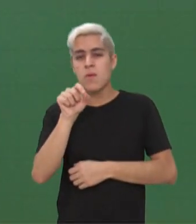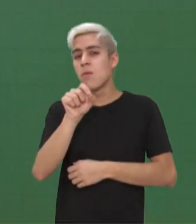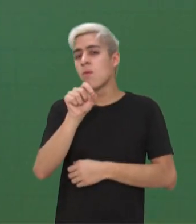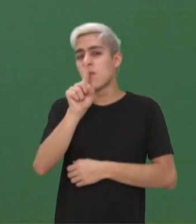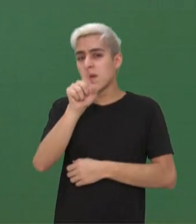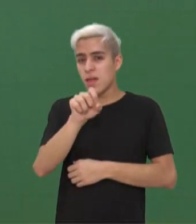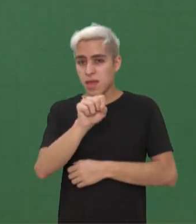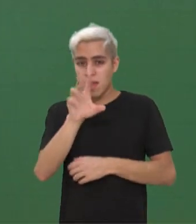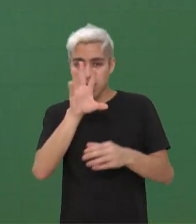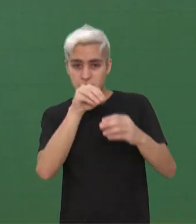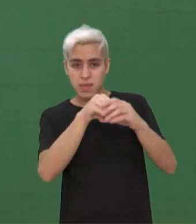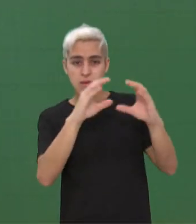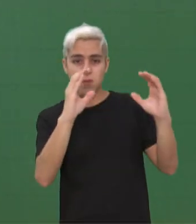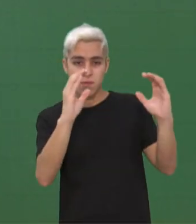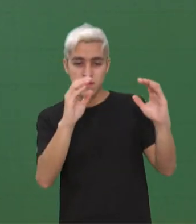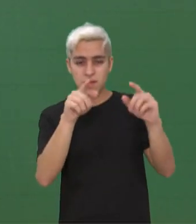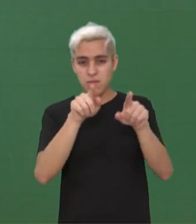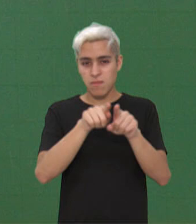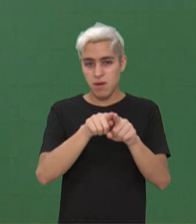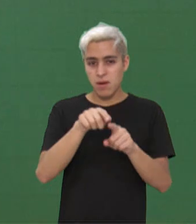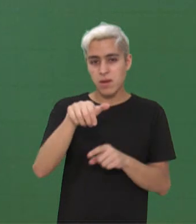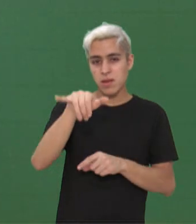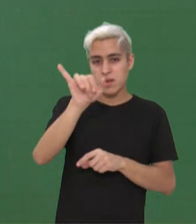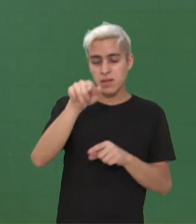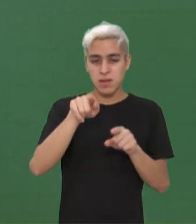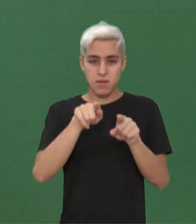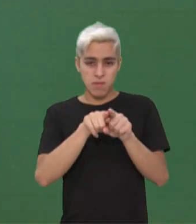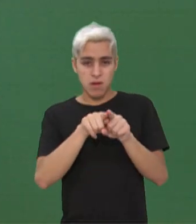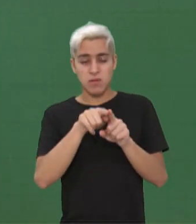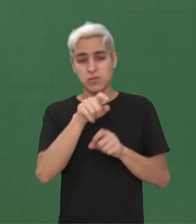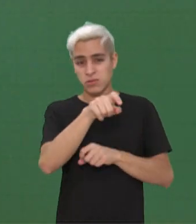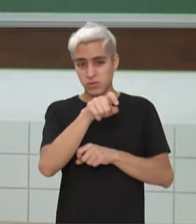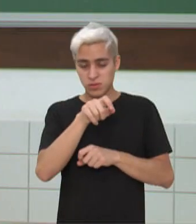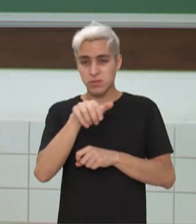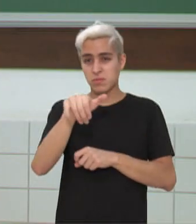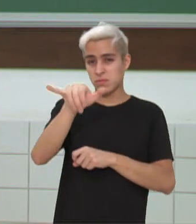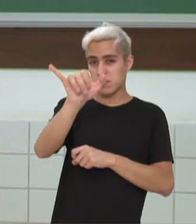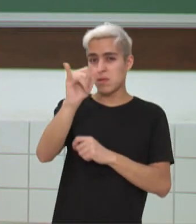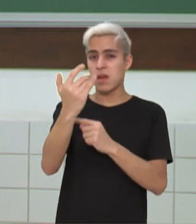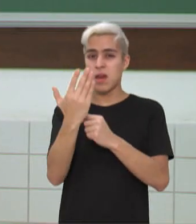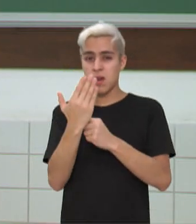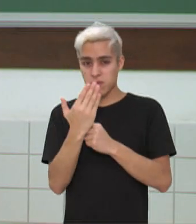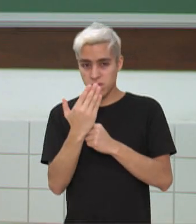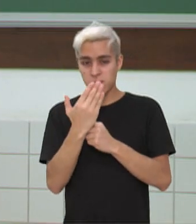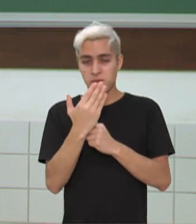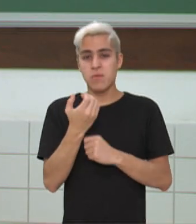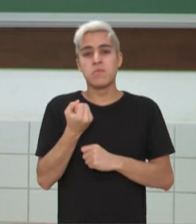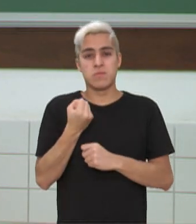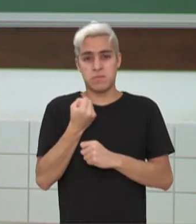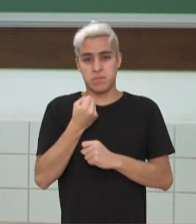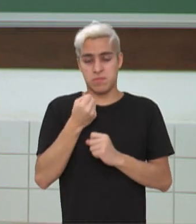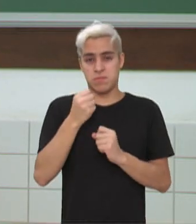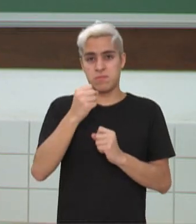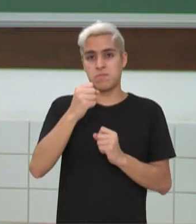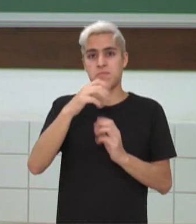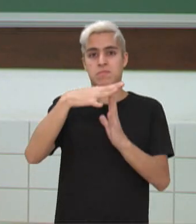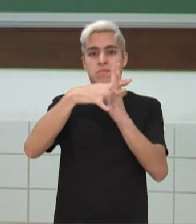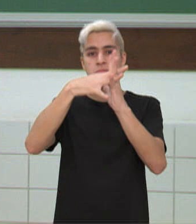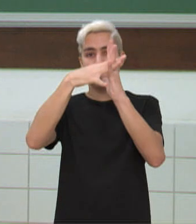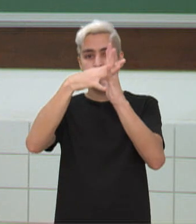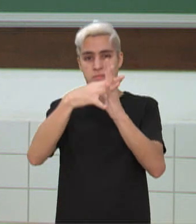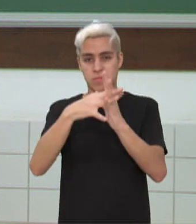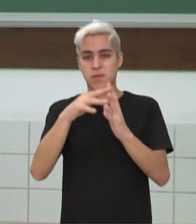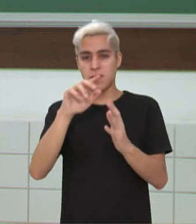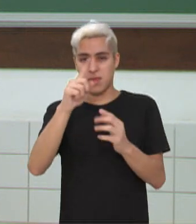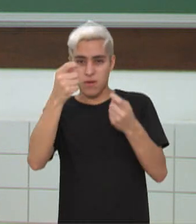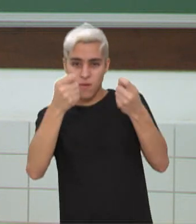da função y igual, f de x igual, o y é o nosso valor de vértice, né? É uma das